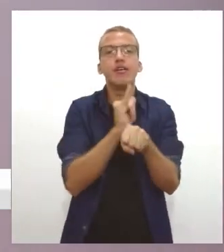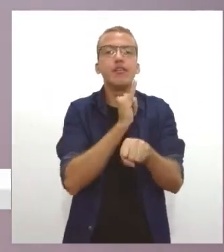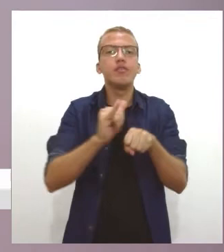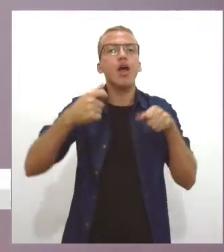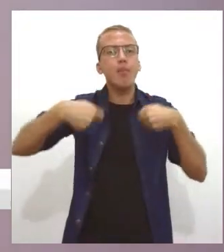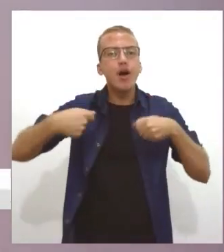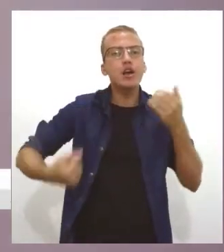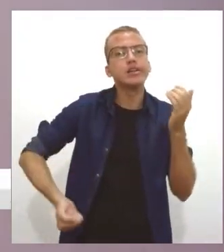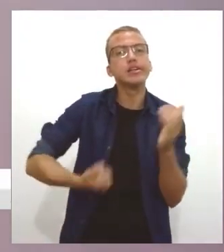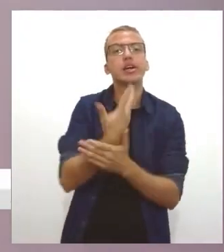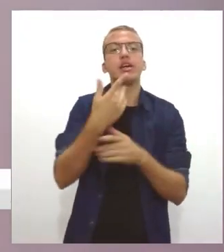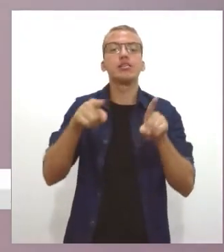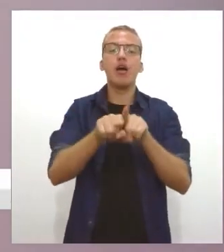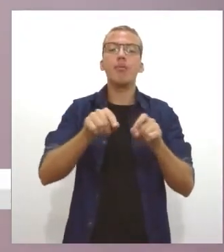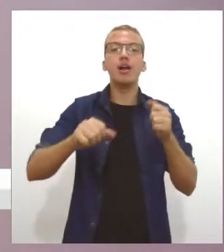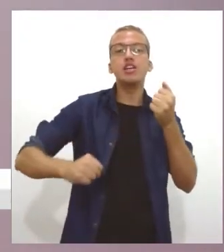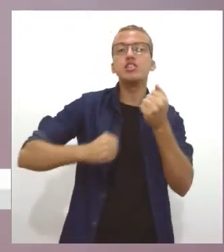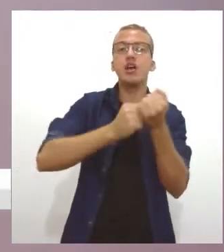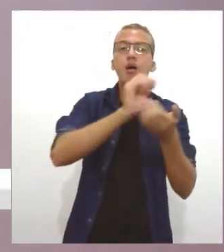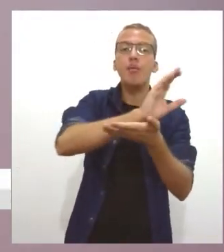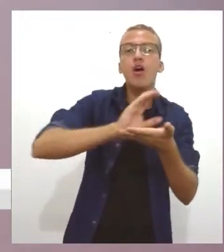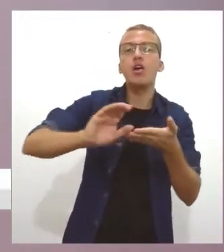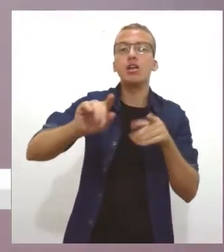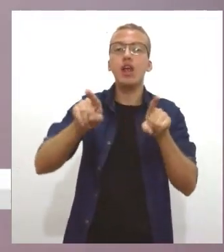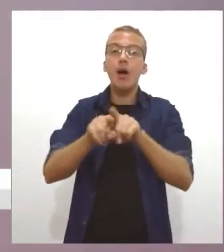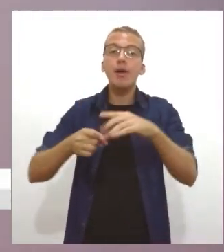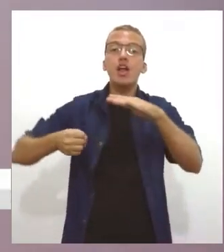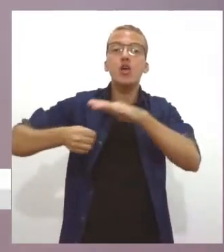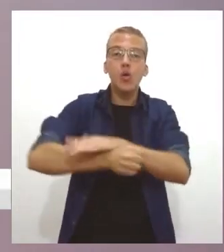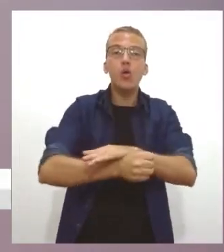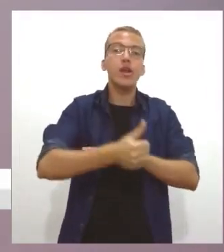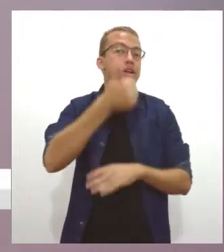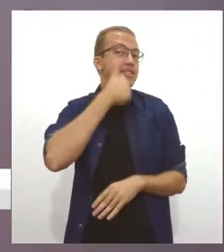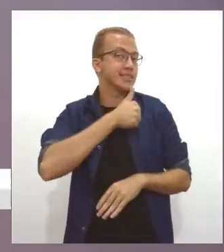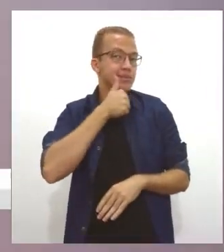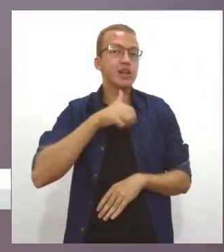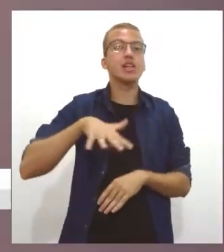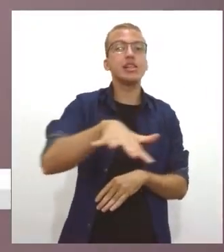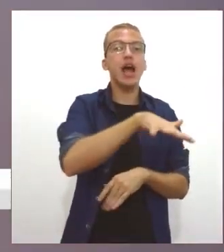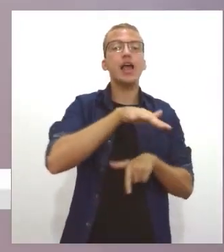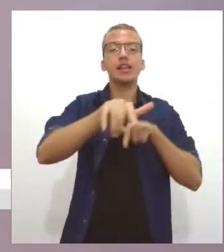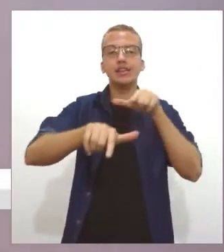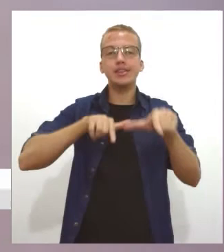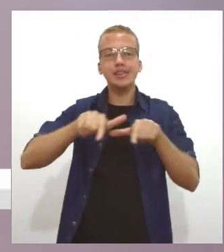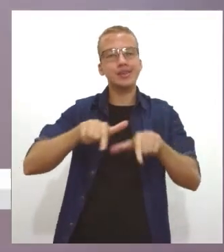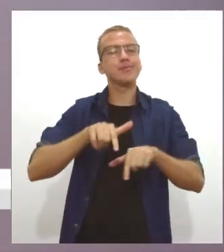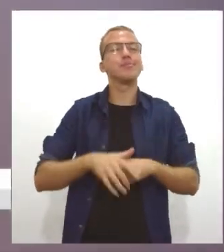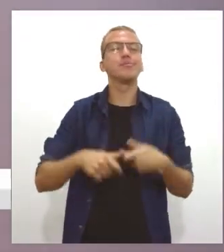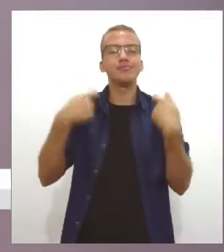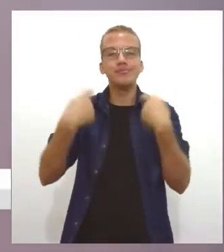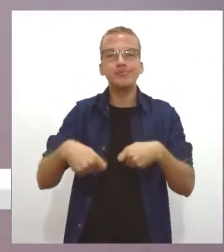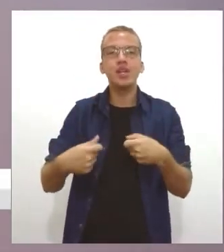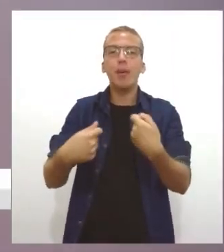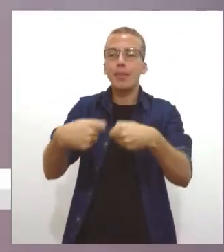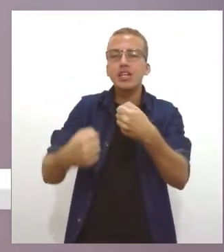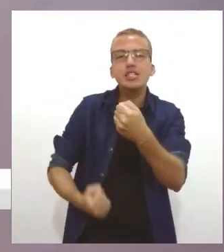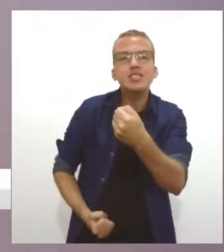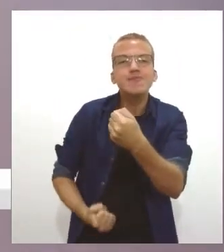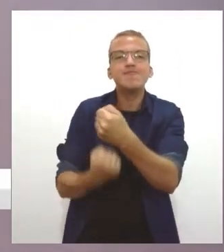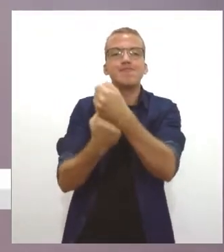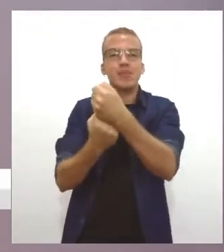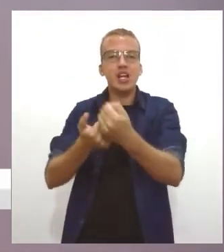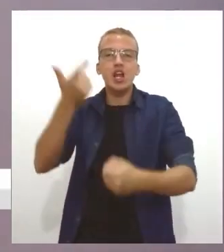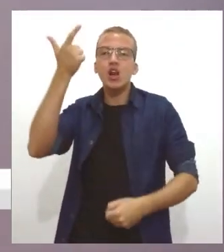benefício financeiro, incluir essa mulher de alguma forma no mercado de trabalho, dê esse apoio, essa mão para que ela possa sair dessa